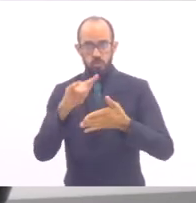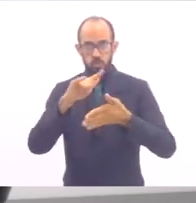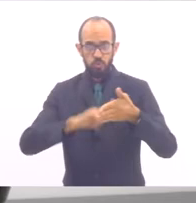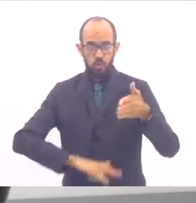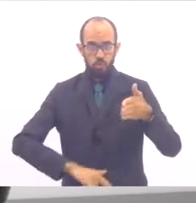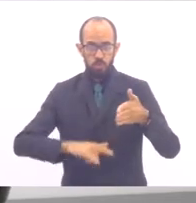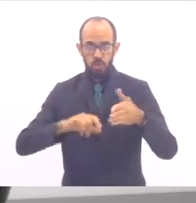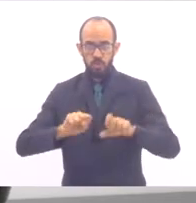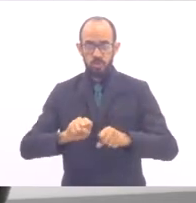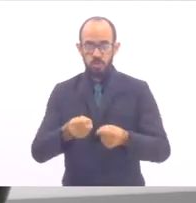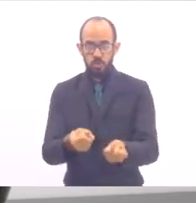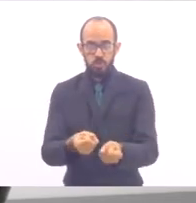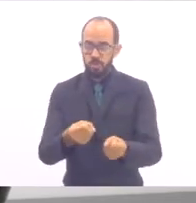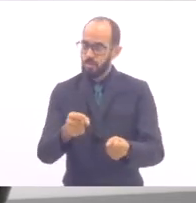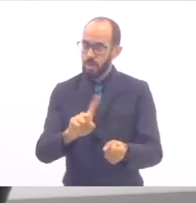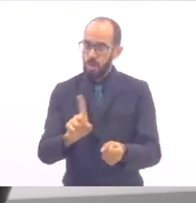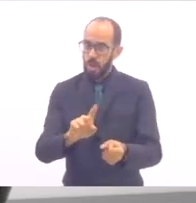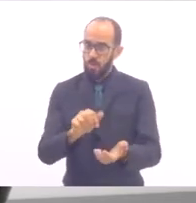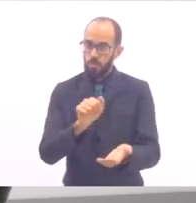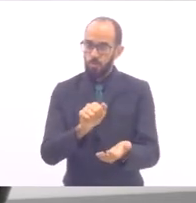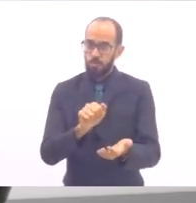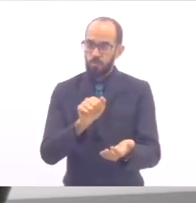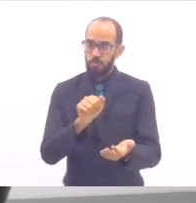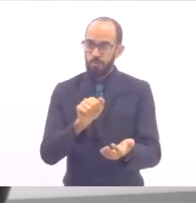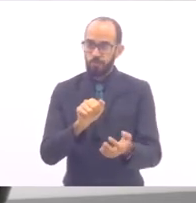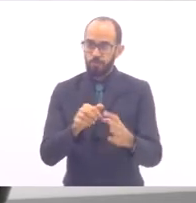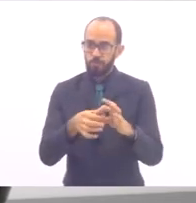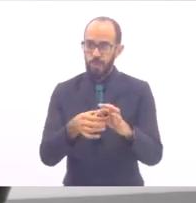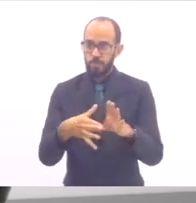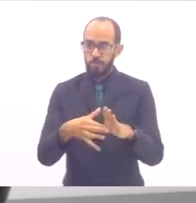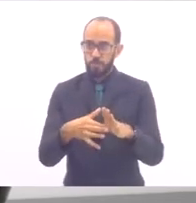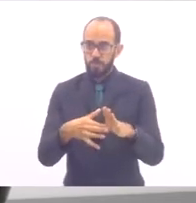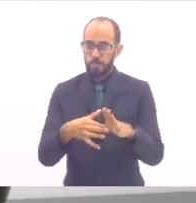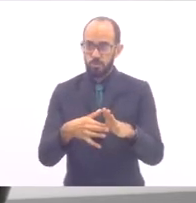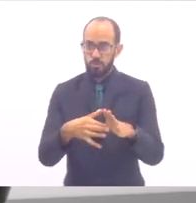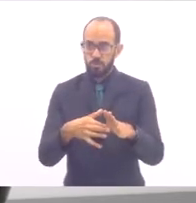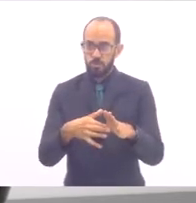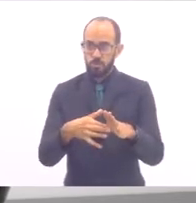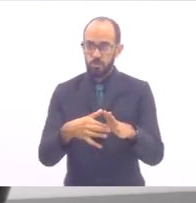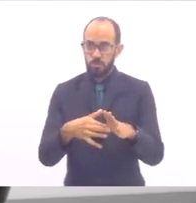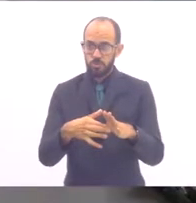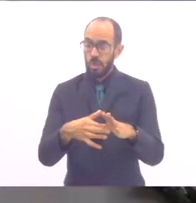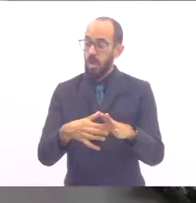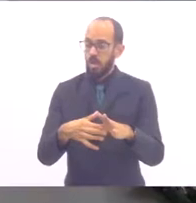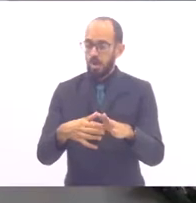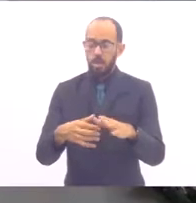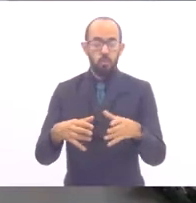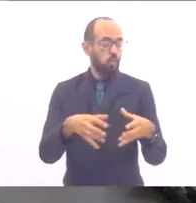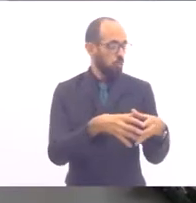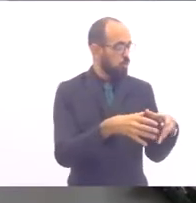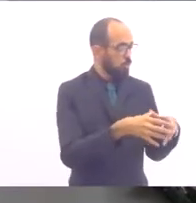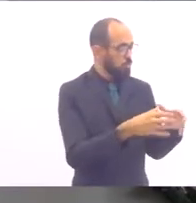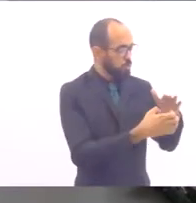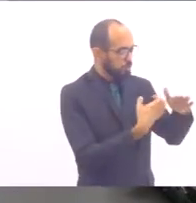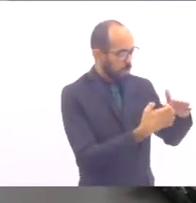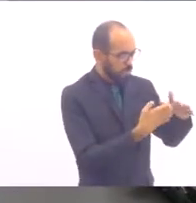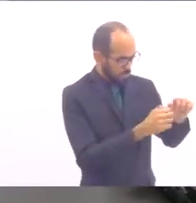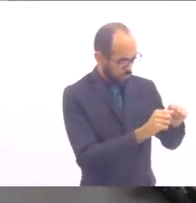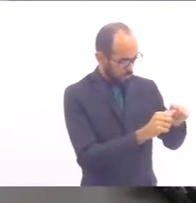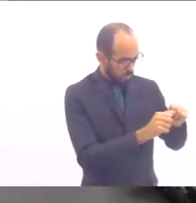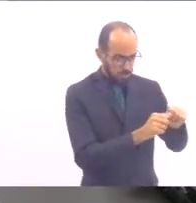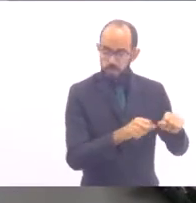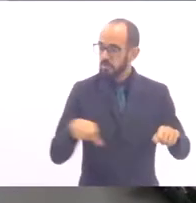não permitindo mais que o órgão ambiental... As empresas entraram com esse mandato? Entraram com esse mandato.